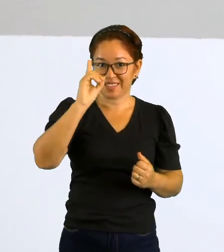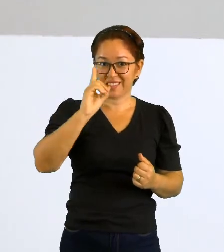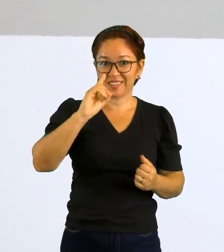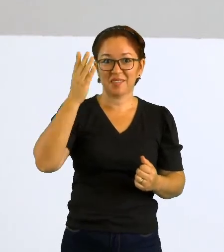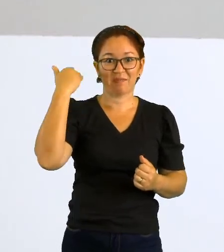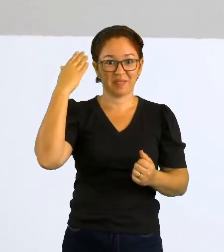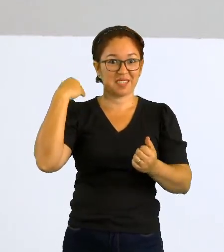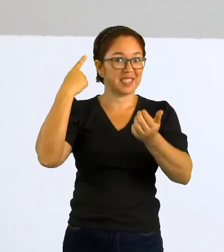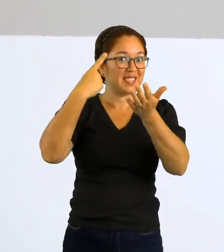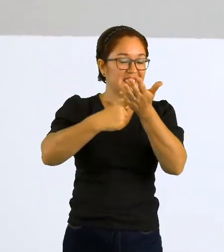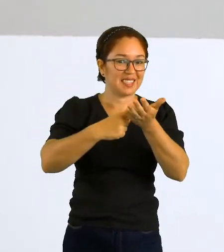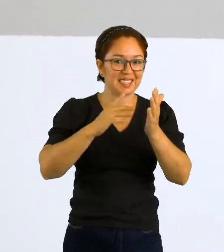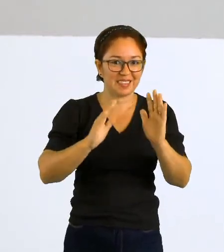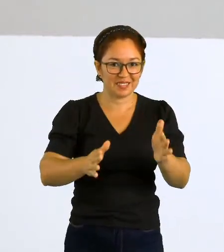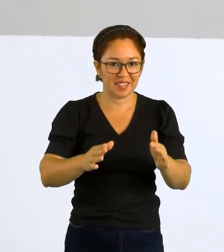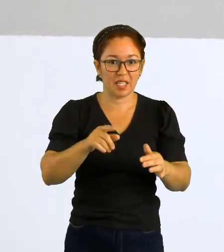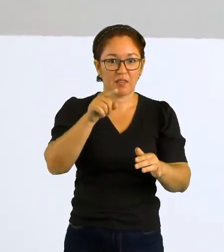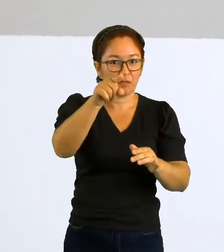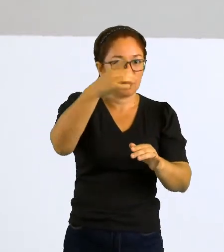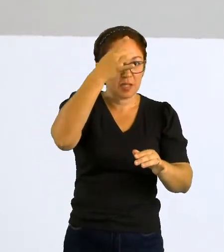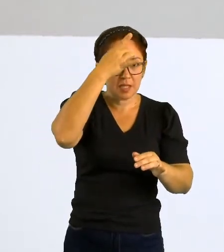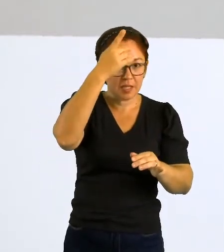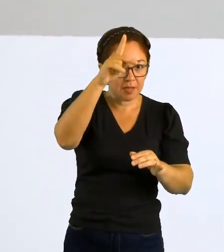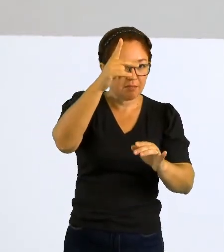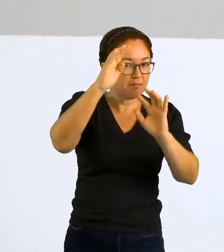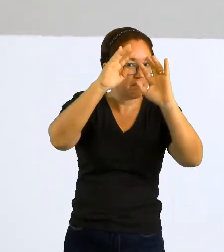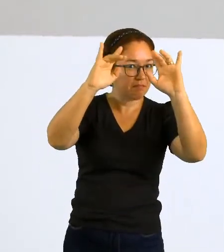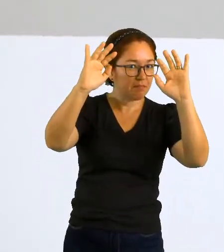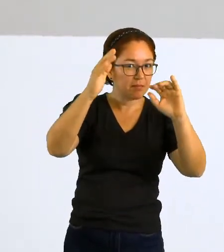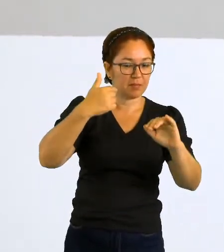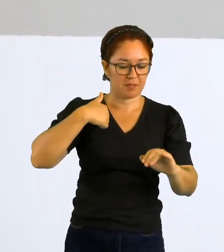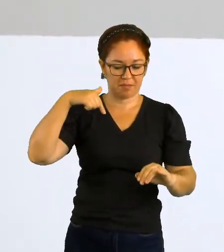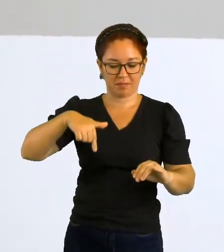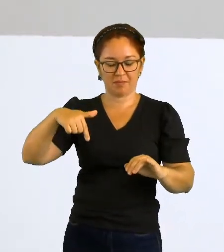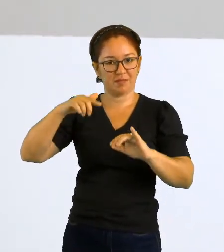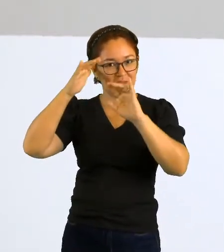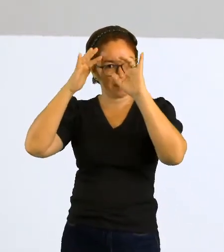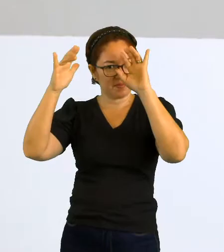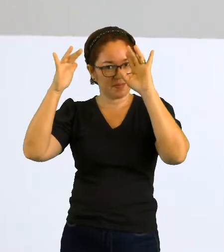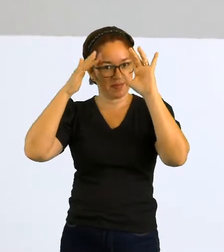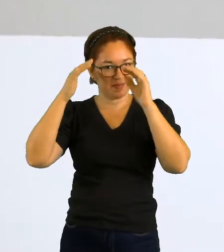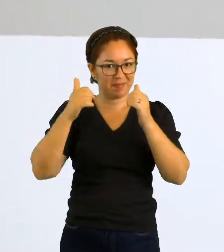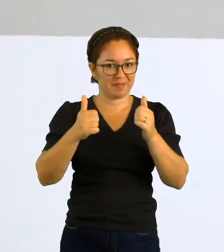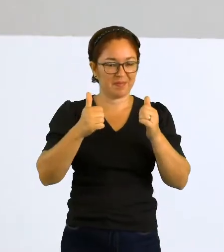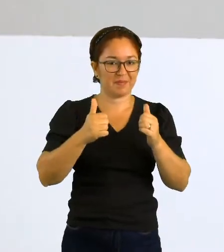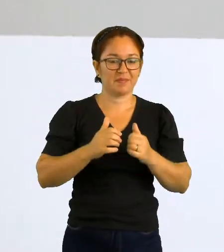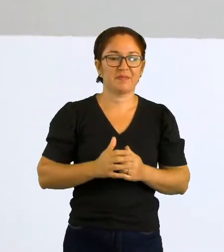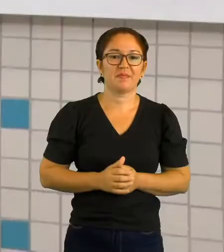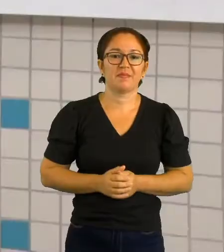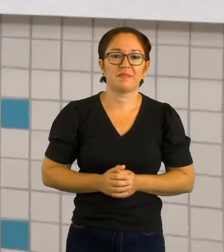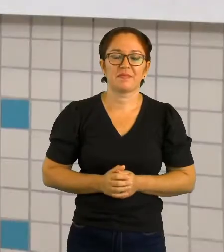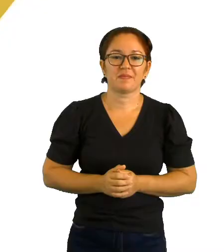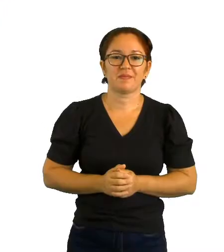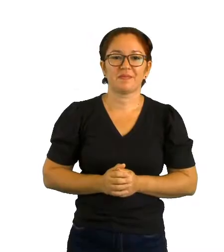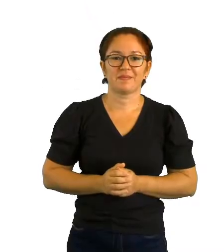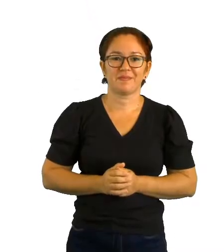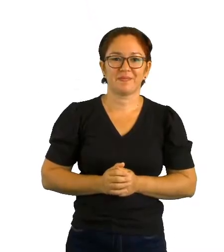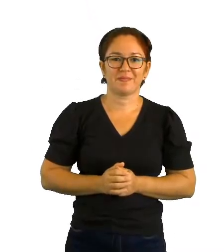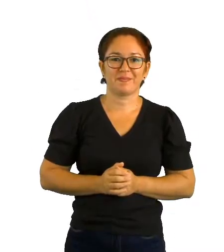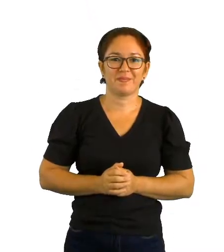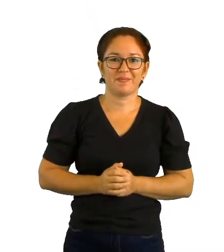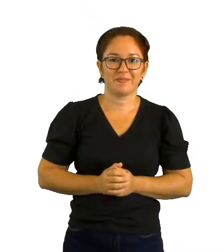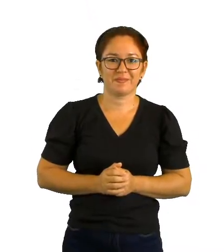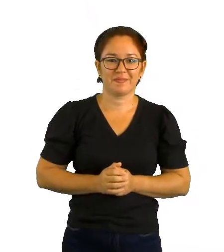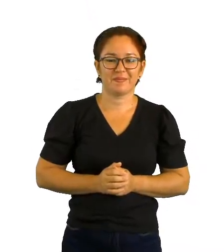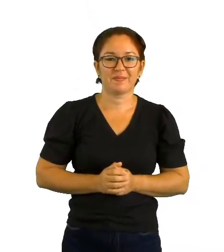Vocês pensam daí e eu pergunto daqui. Boa aula para nós, galerinha! O